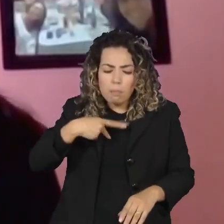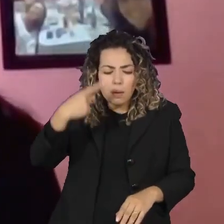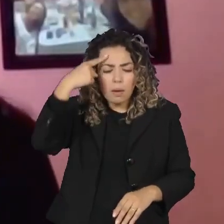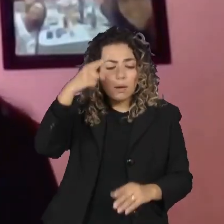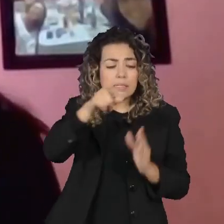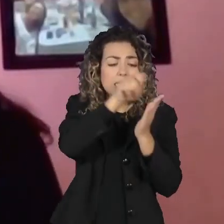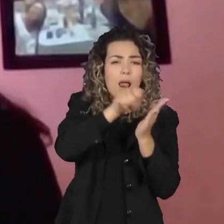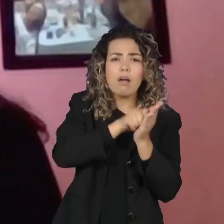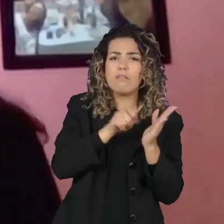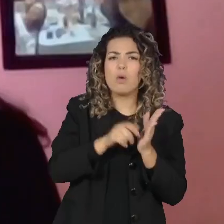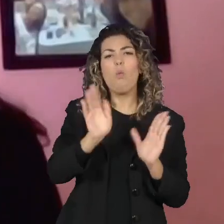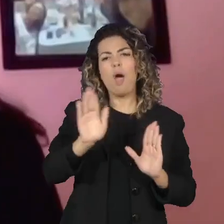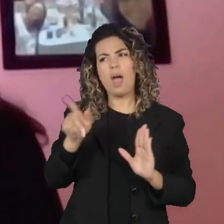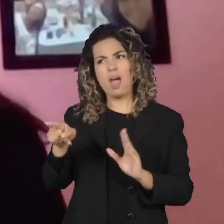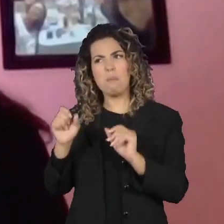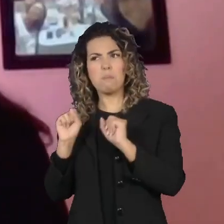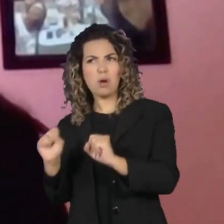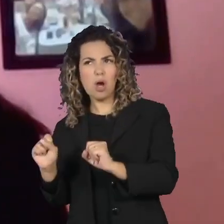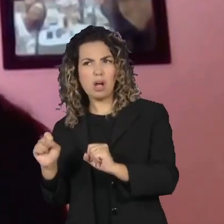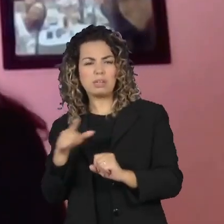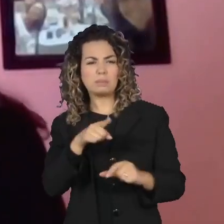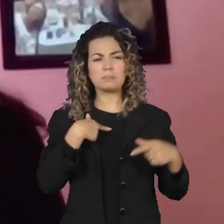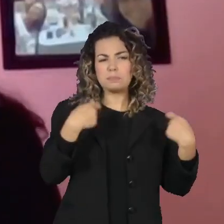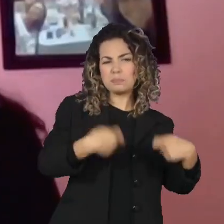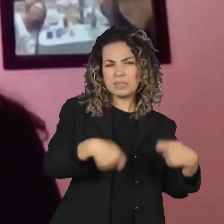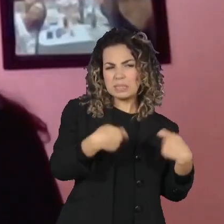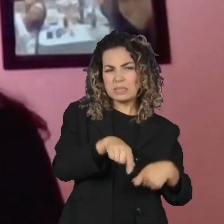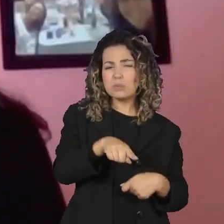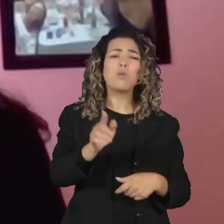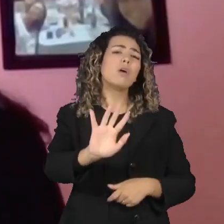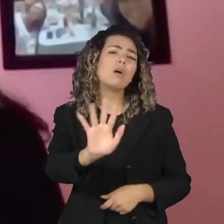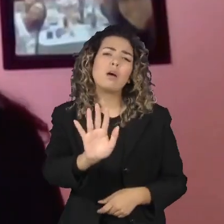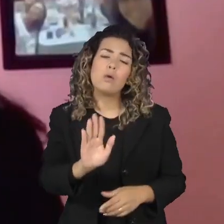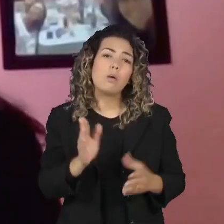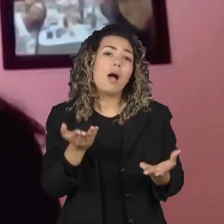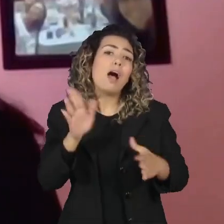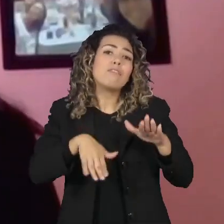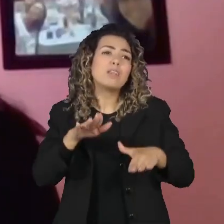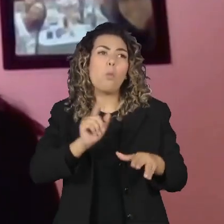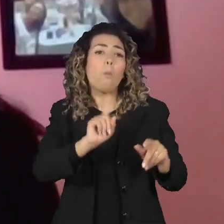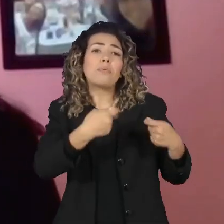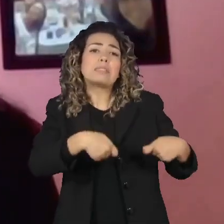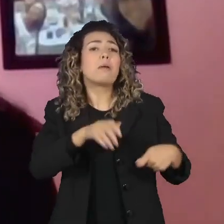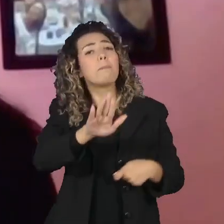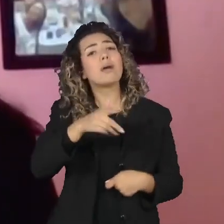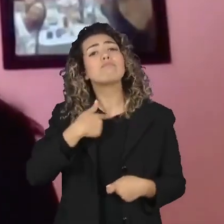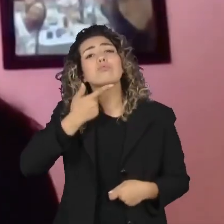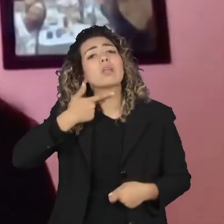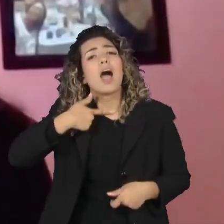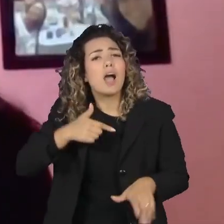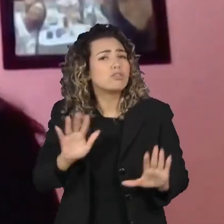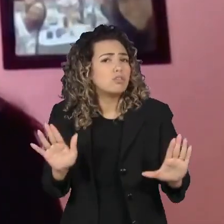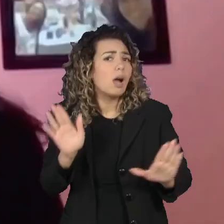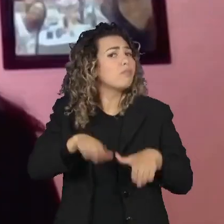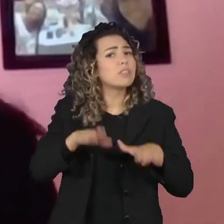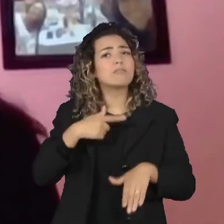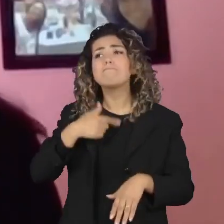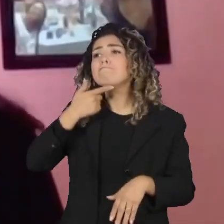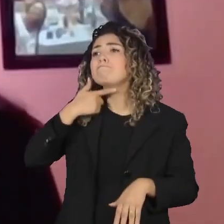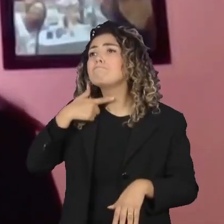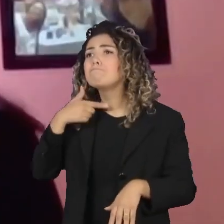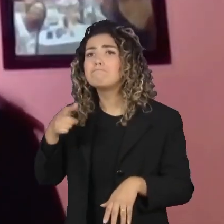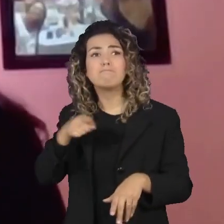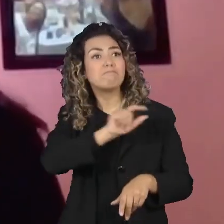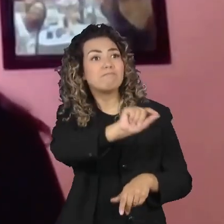não é o que pode, né? Não é o que precisa. Muitas vezes as pessoas querem... A gente compra por desejo, a gente compra porque tem vontade, a gente compra porque está todo